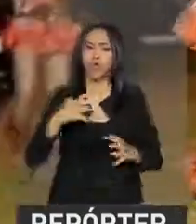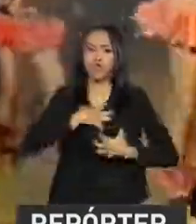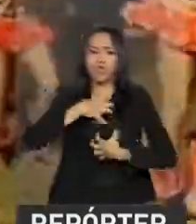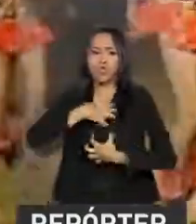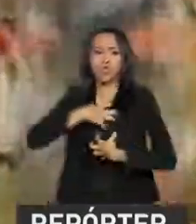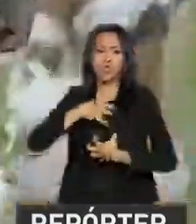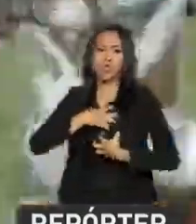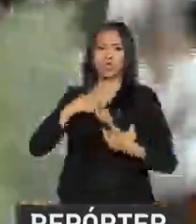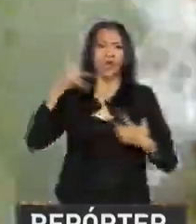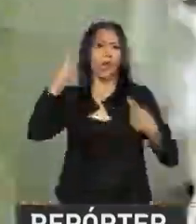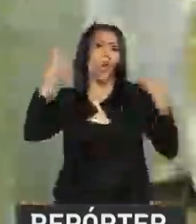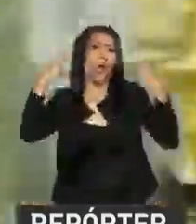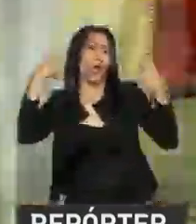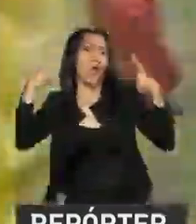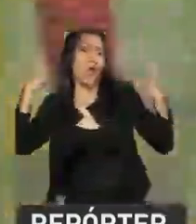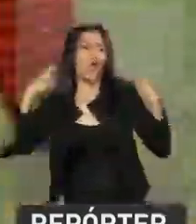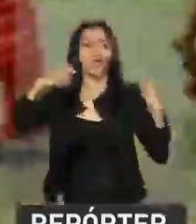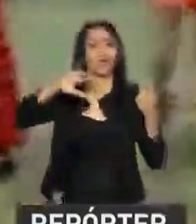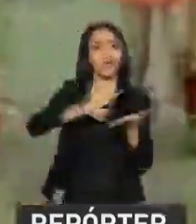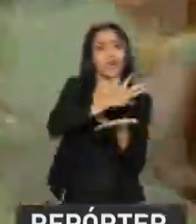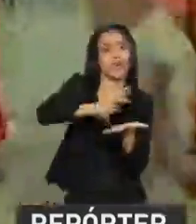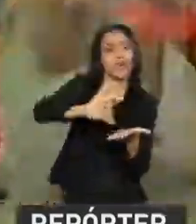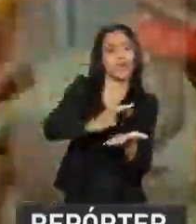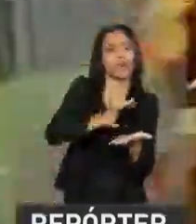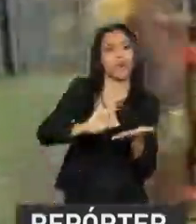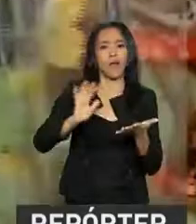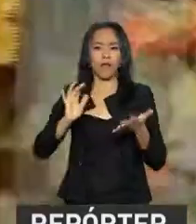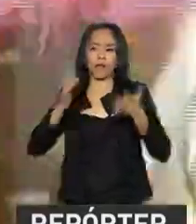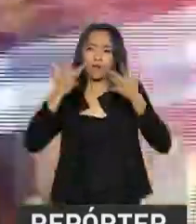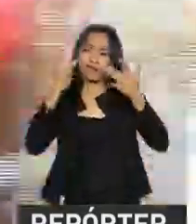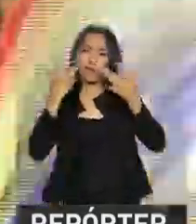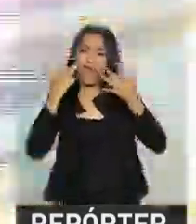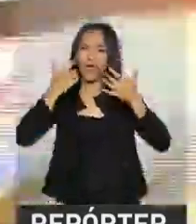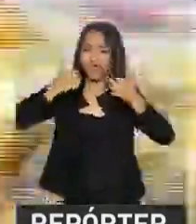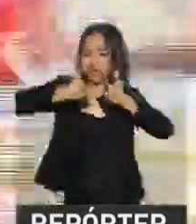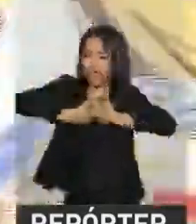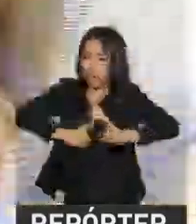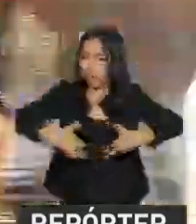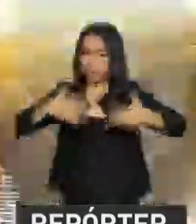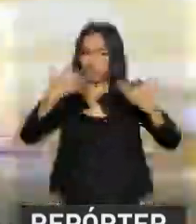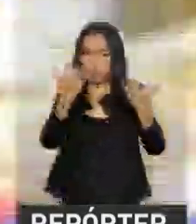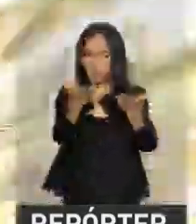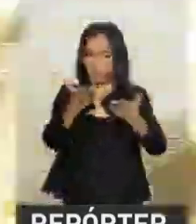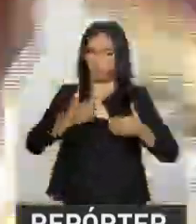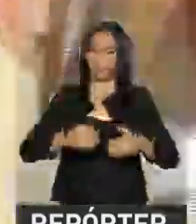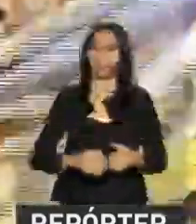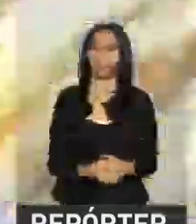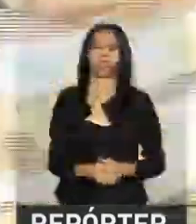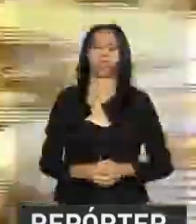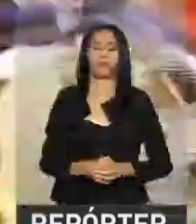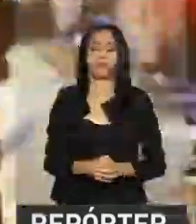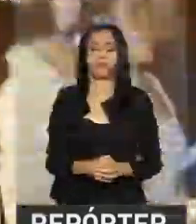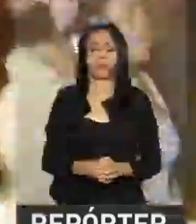expressão musical, coreografia cênica, plástica e lúdica.